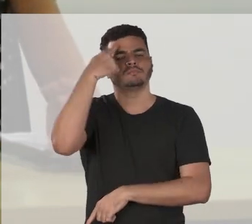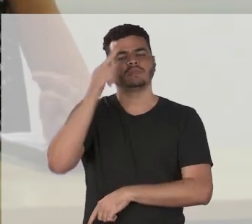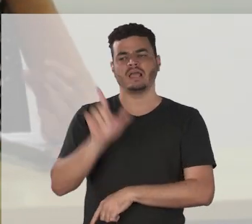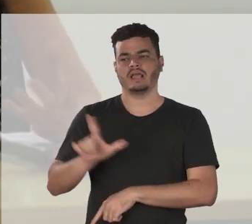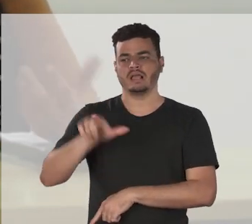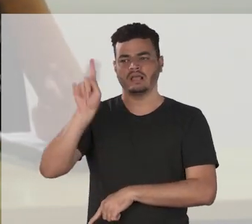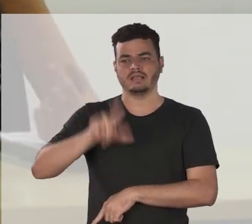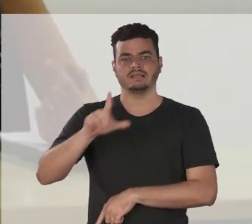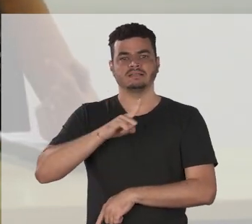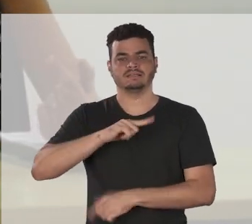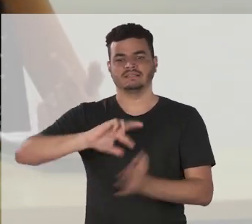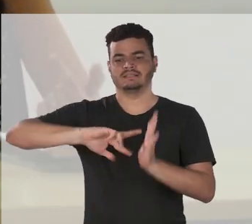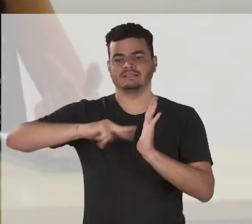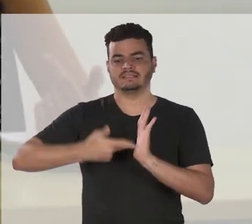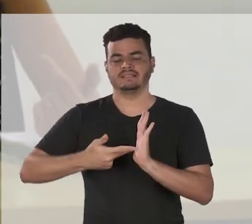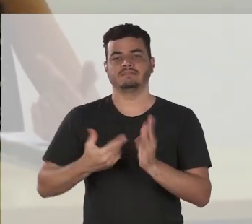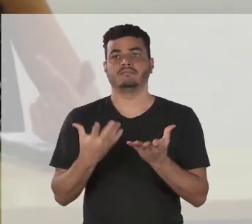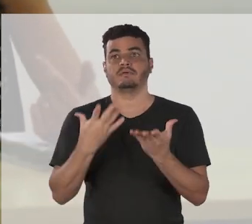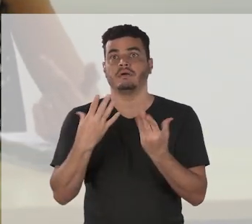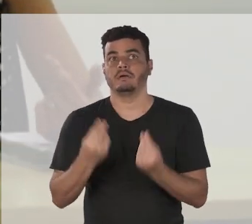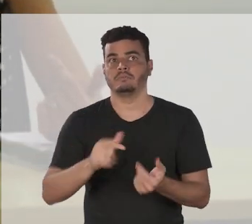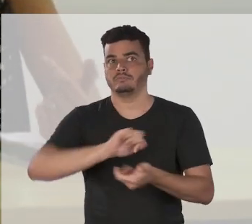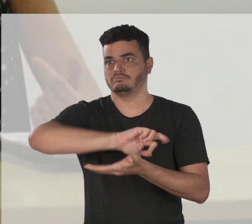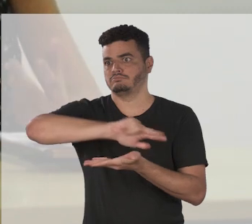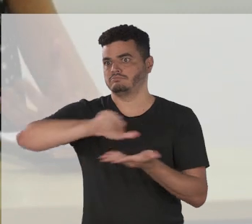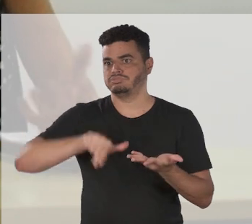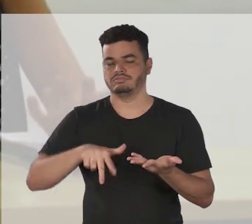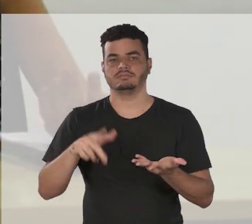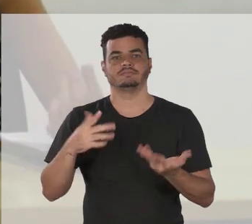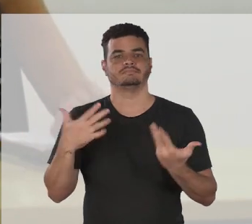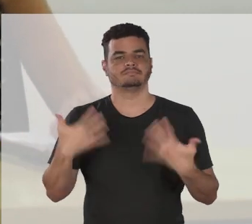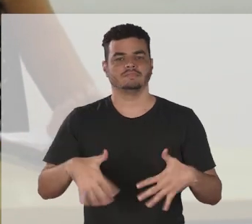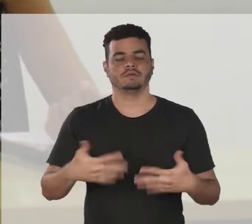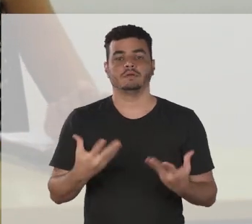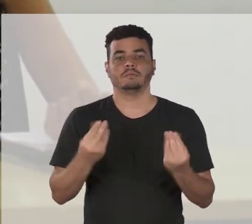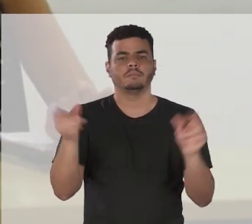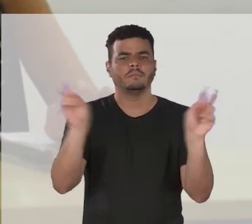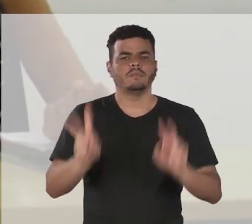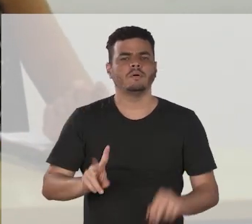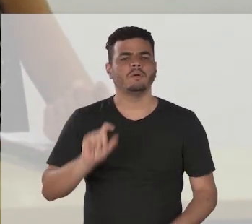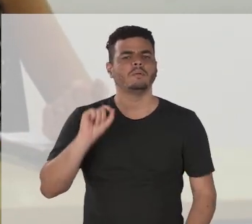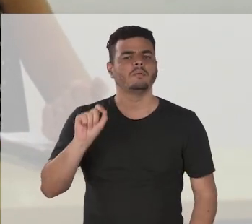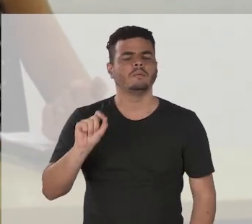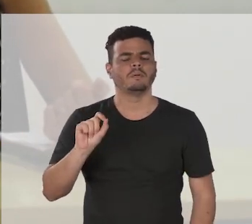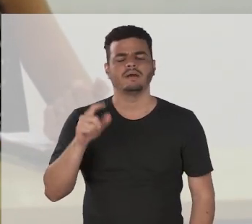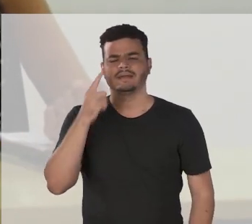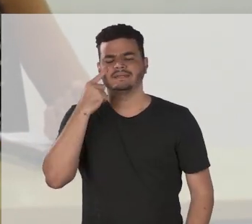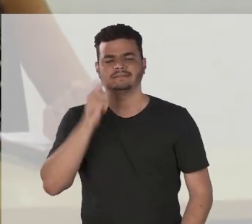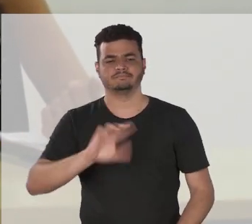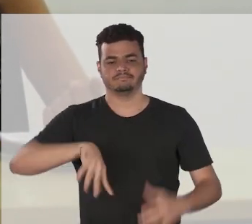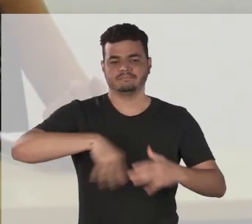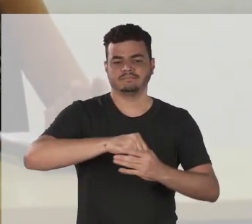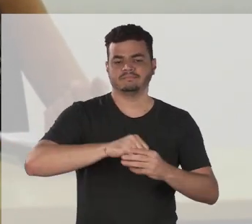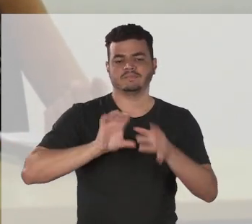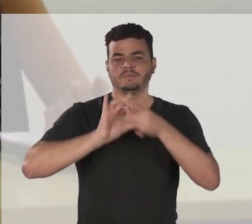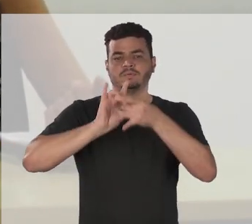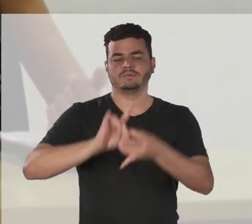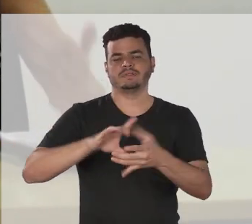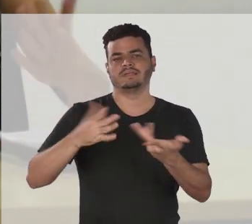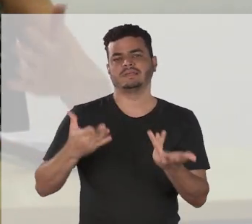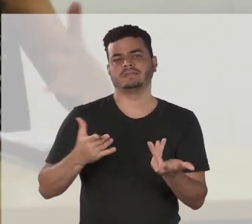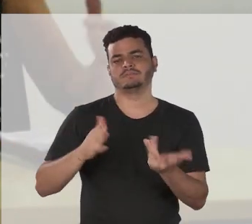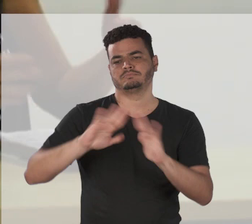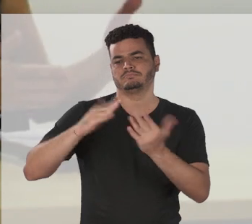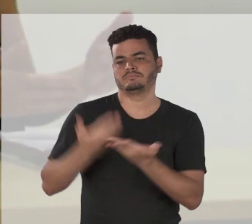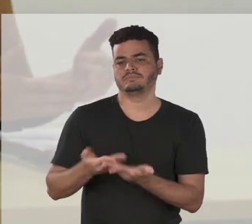pensar isso, que a literatura é plurissignificativa, né, tem um sentido e muitas vezes na escola se trata de